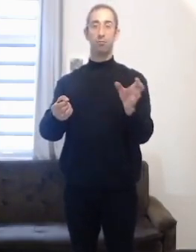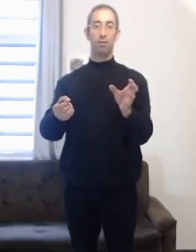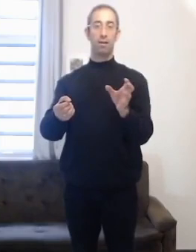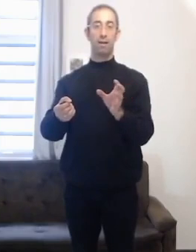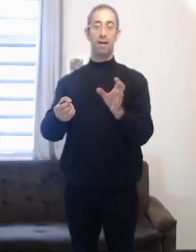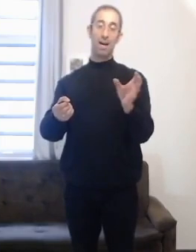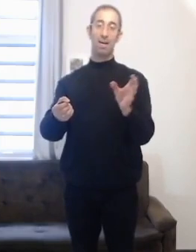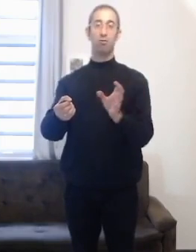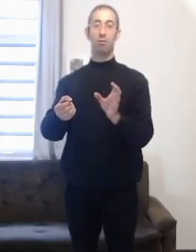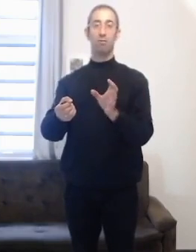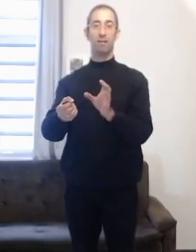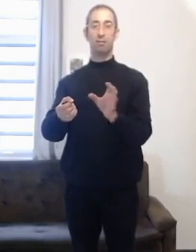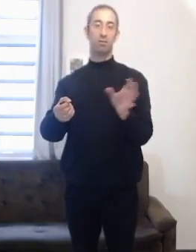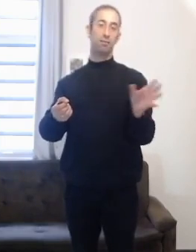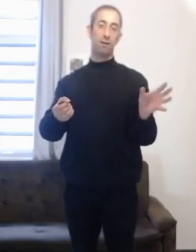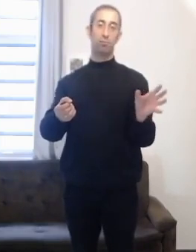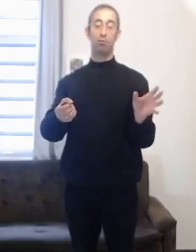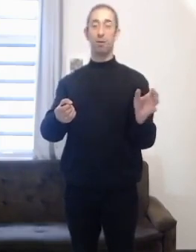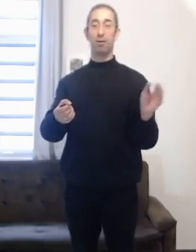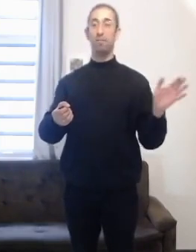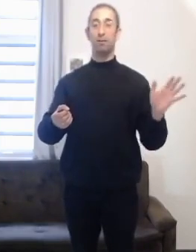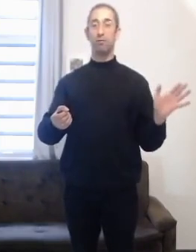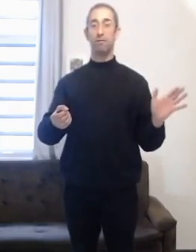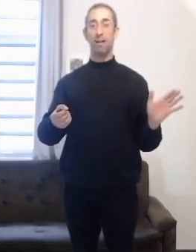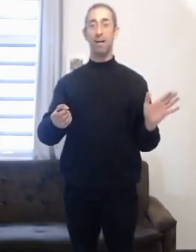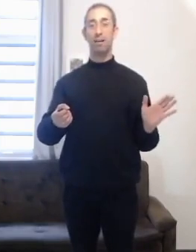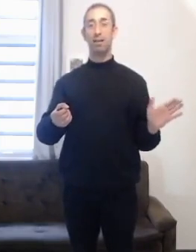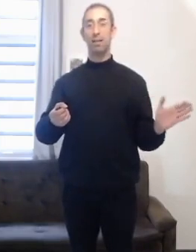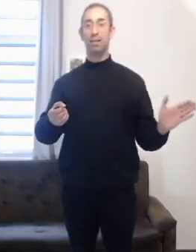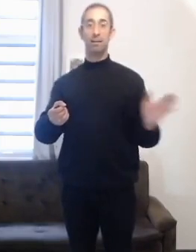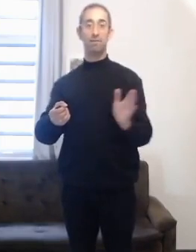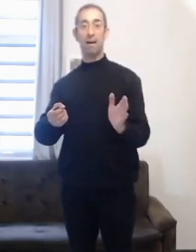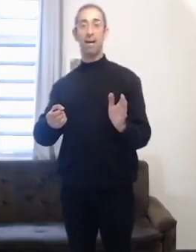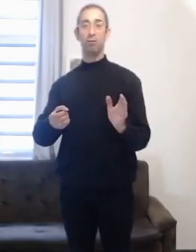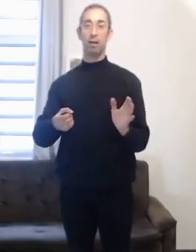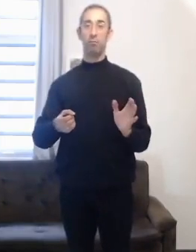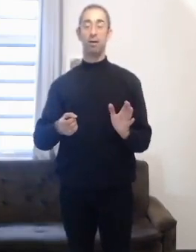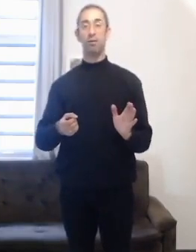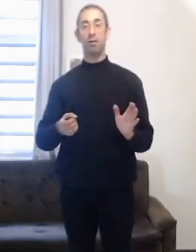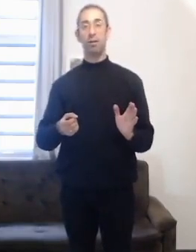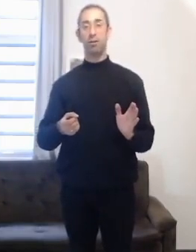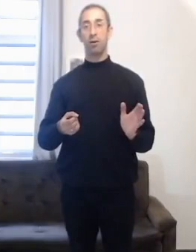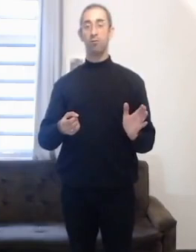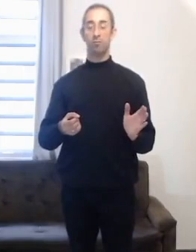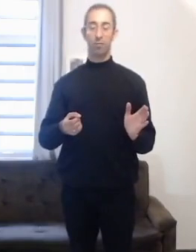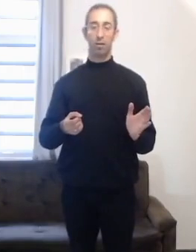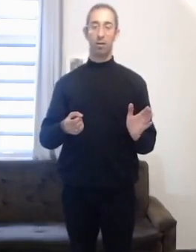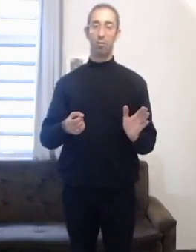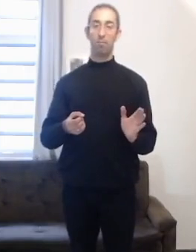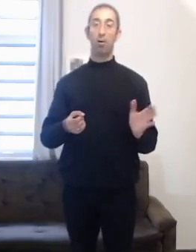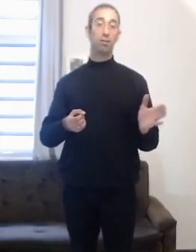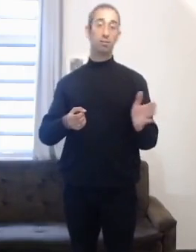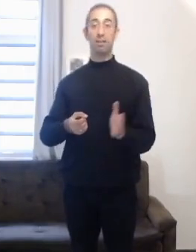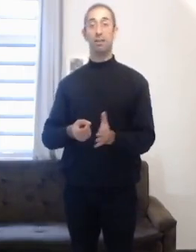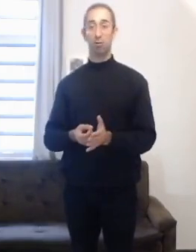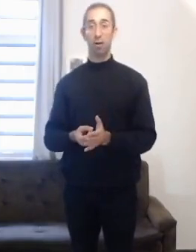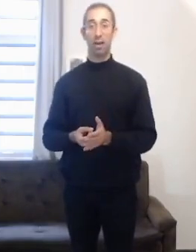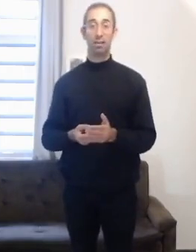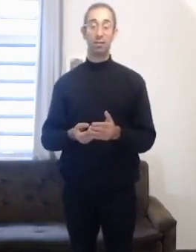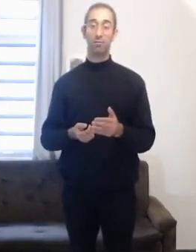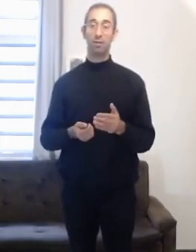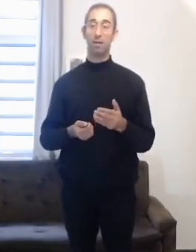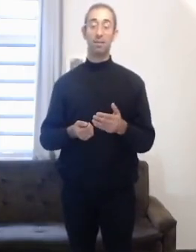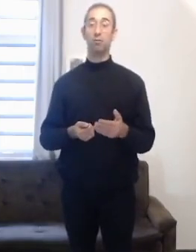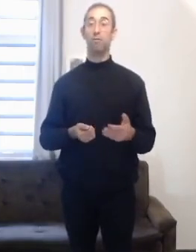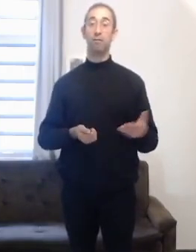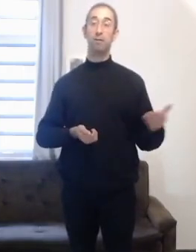um dado errado, uma informação que vai para outro caminho, aí a pessoa vai lá e nem fala, ou dá uma, não aborda de maneira